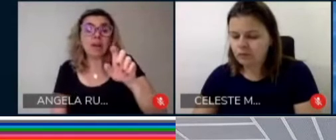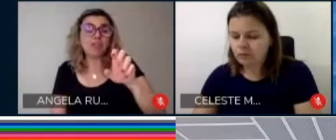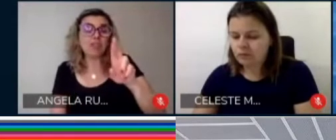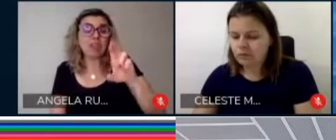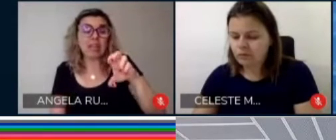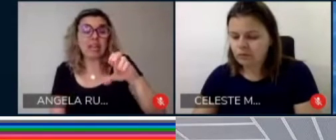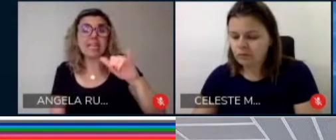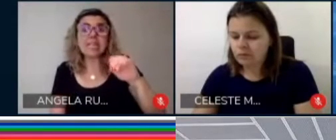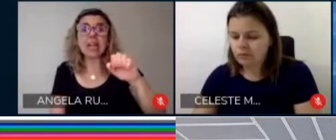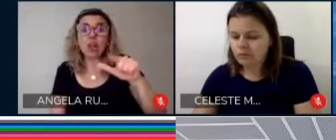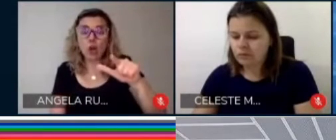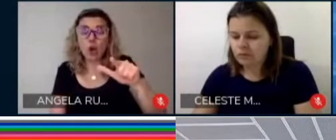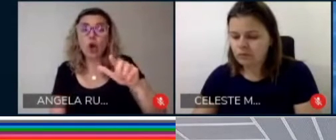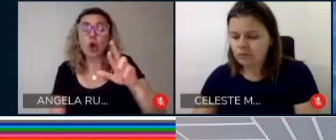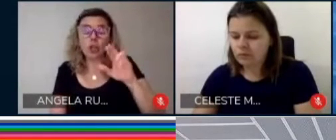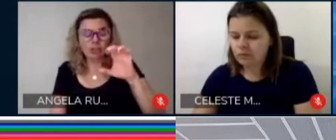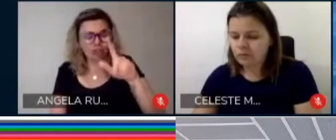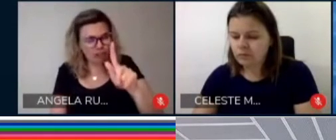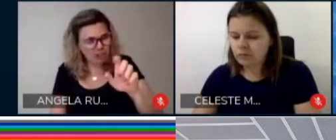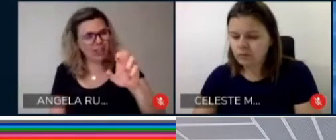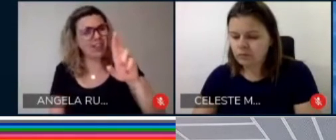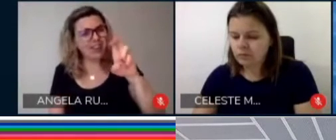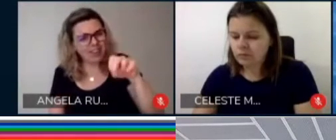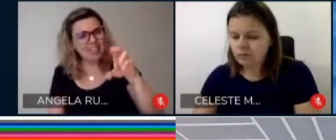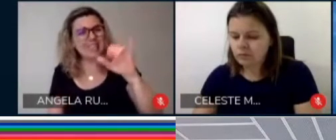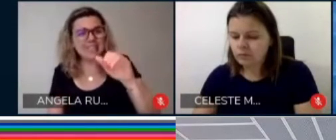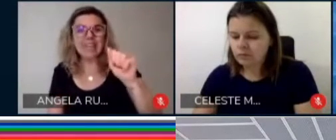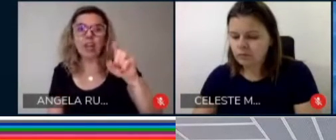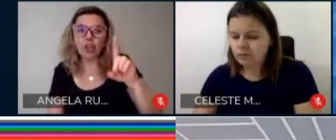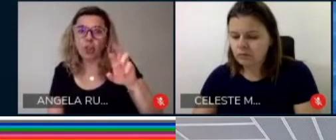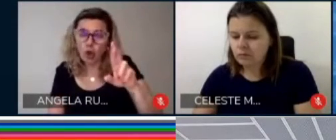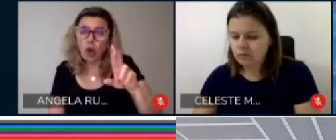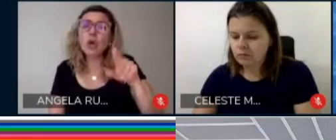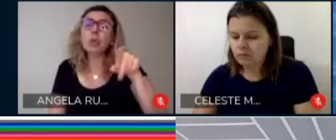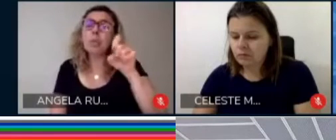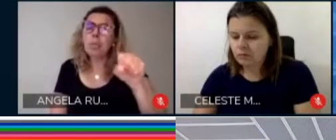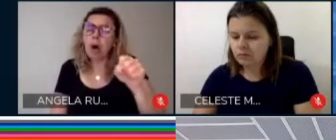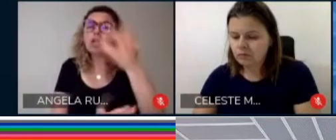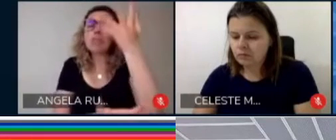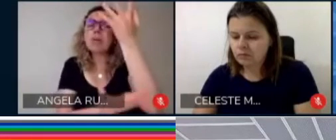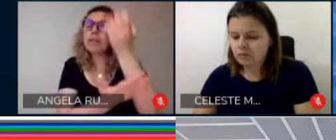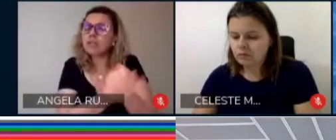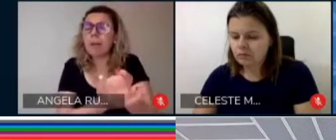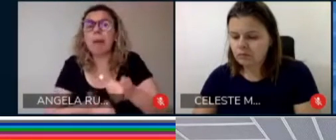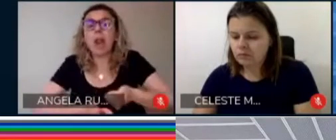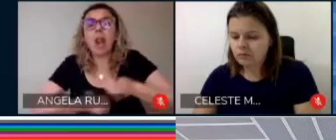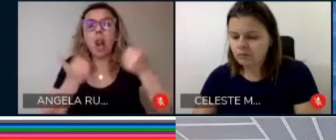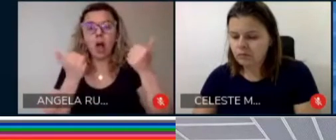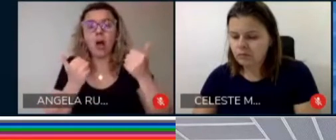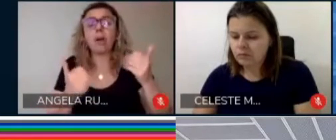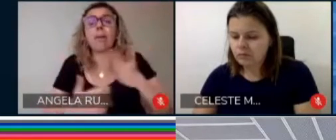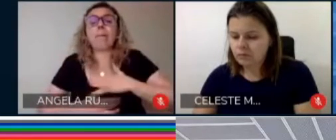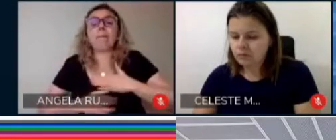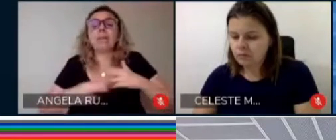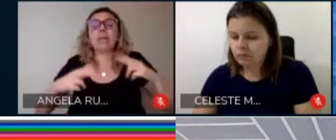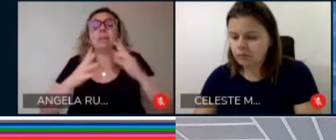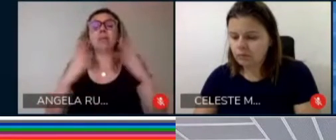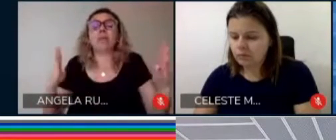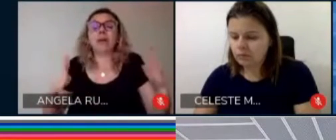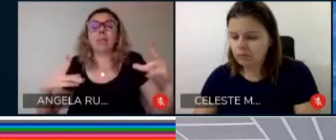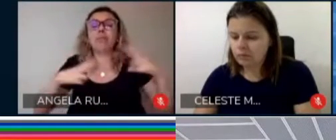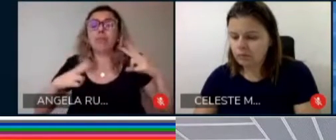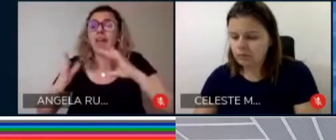uma biblioteca geral do mundo, né? Sabe mais Web of Science para a minha biblioteca particular, como é o caso